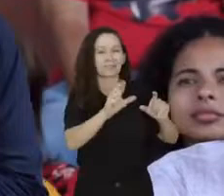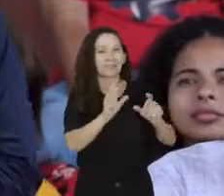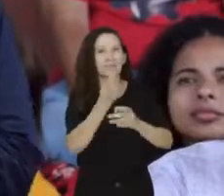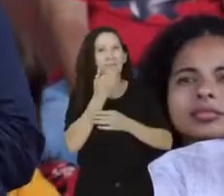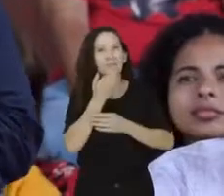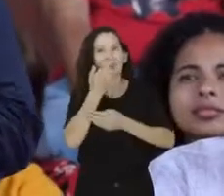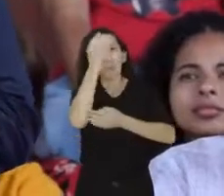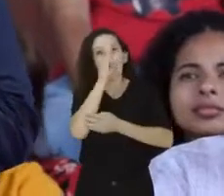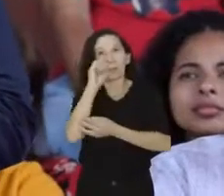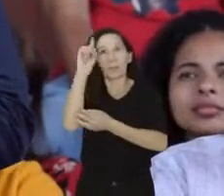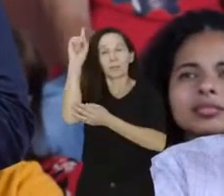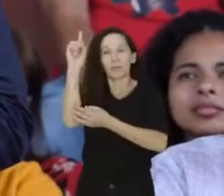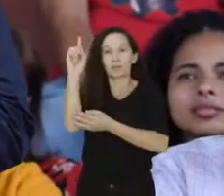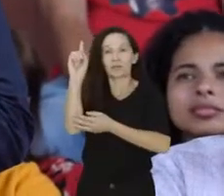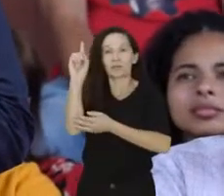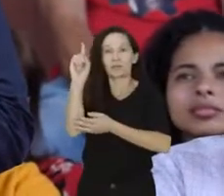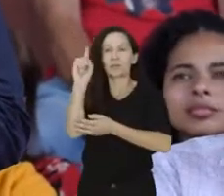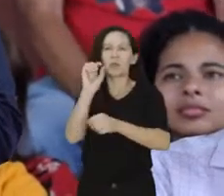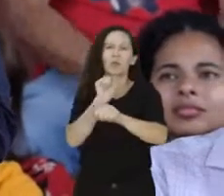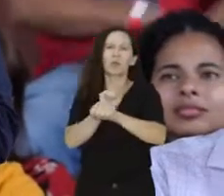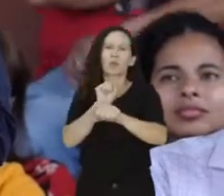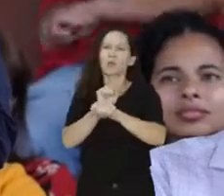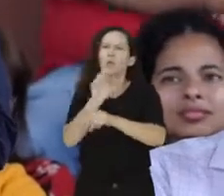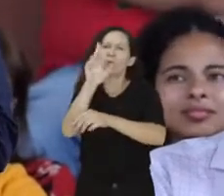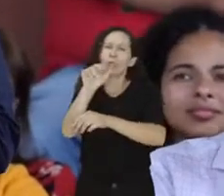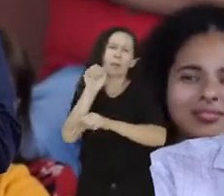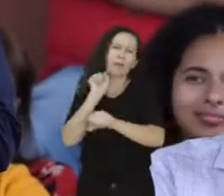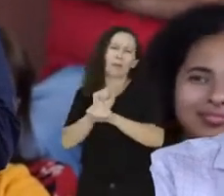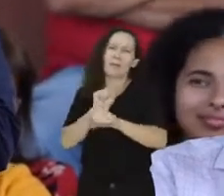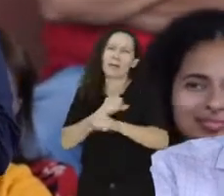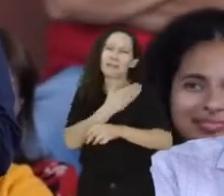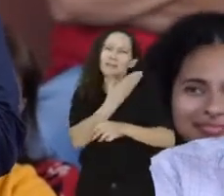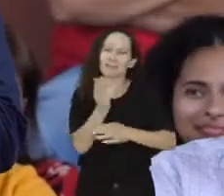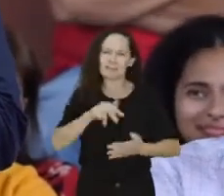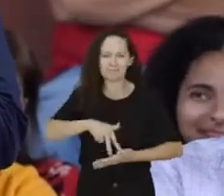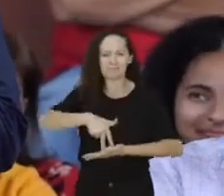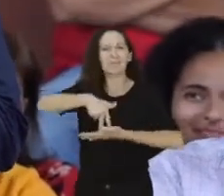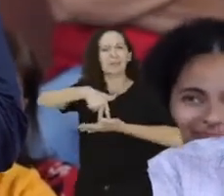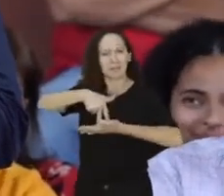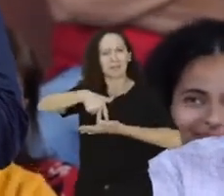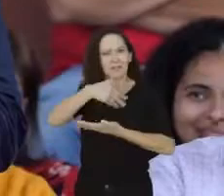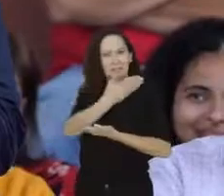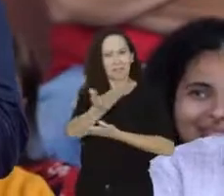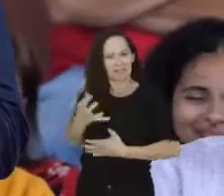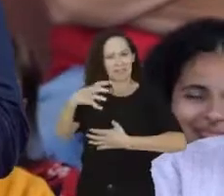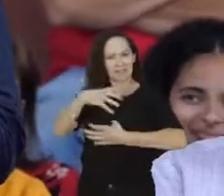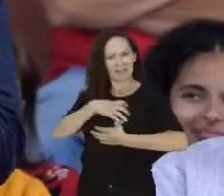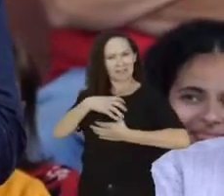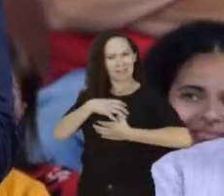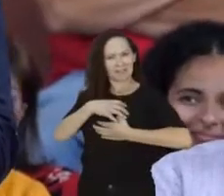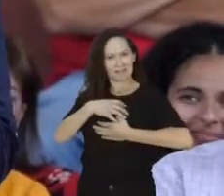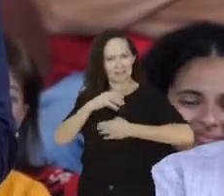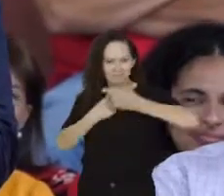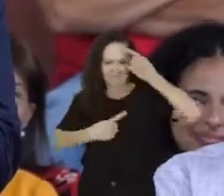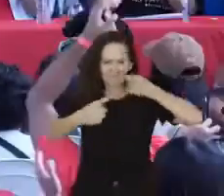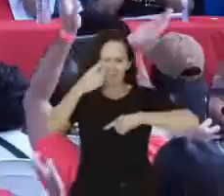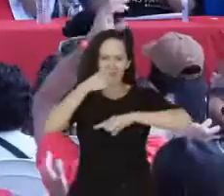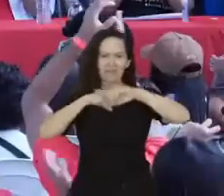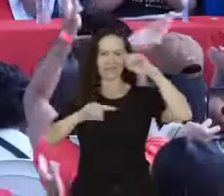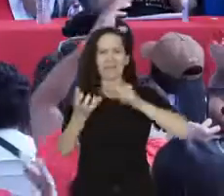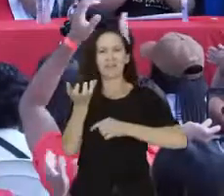não deixe de acreditar em você. Levante você e seja aquilo que você quer que os outros